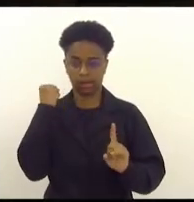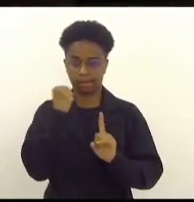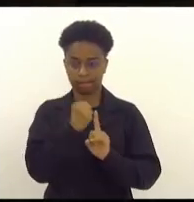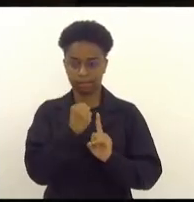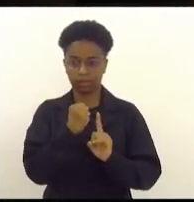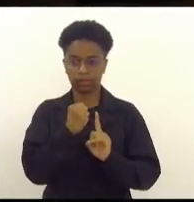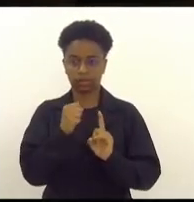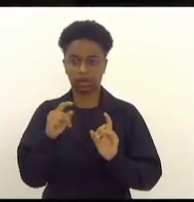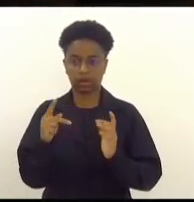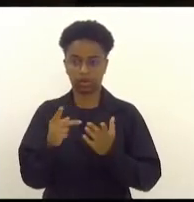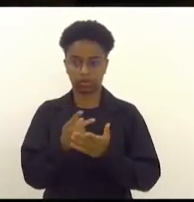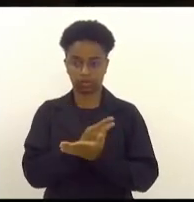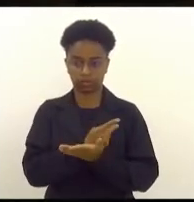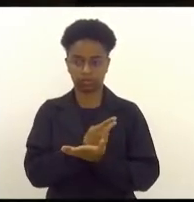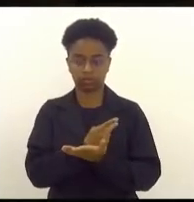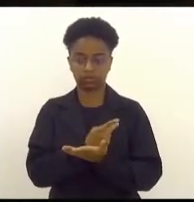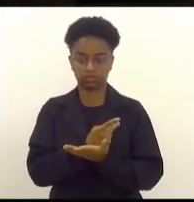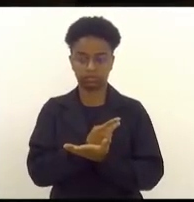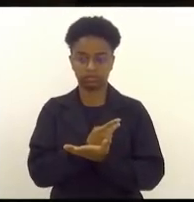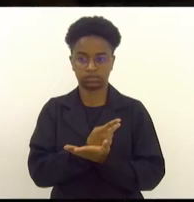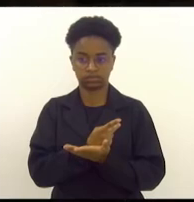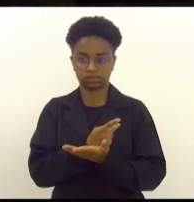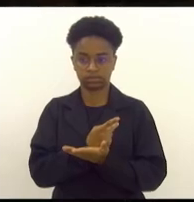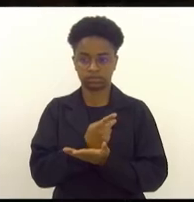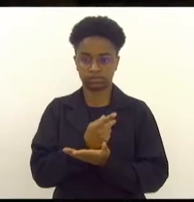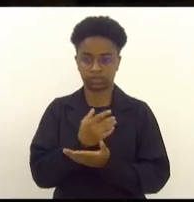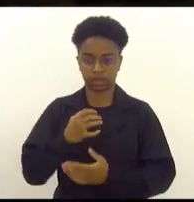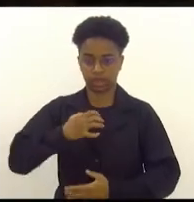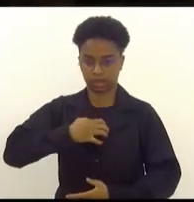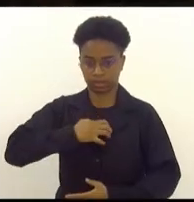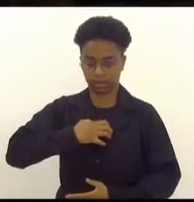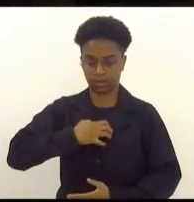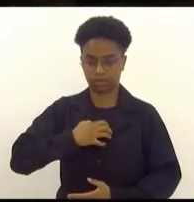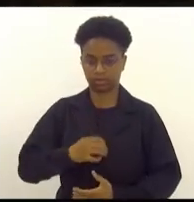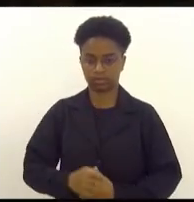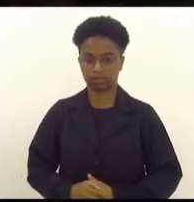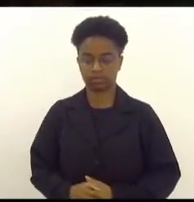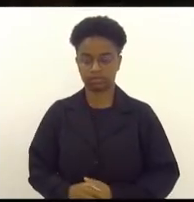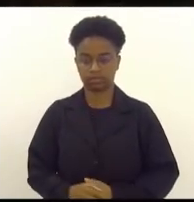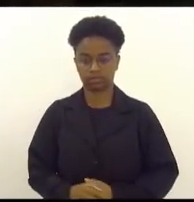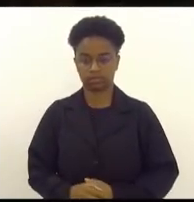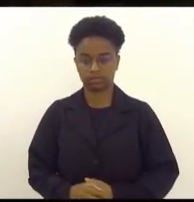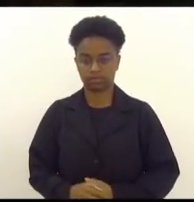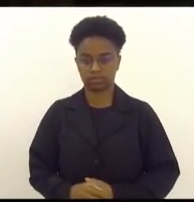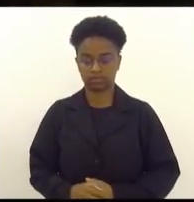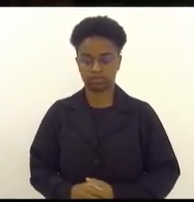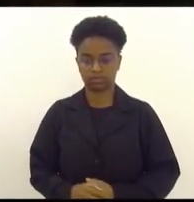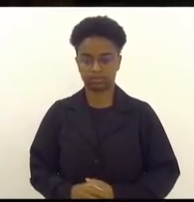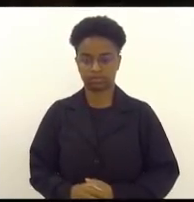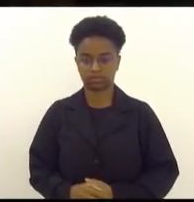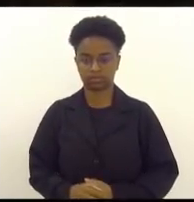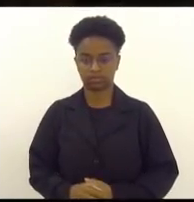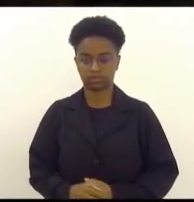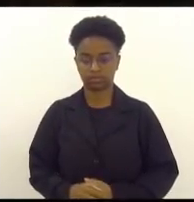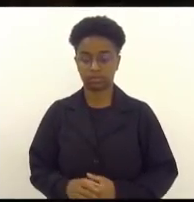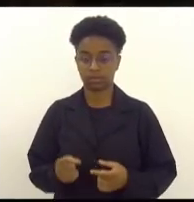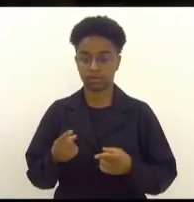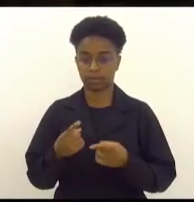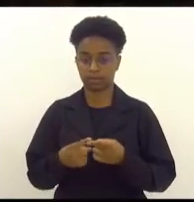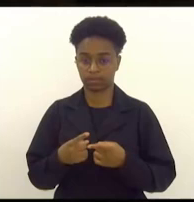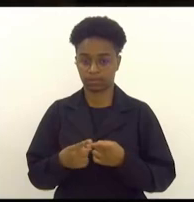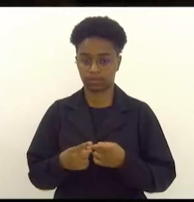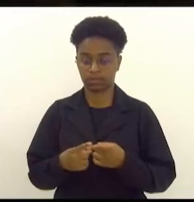acontecido lá na Bahia em que foi atacada